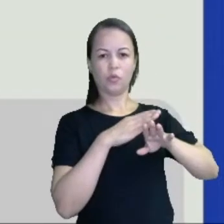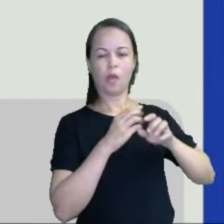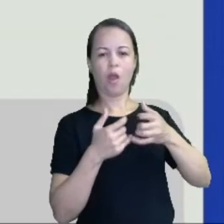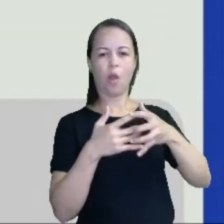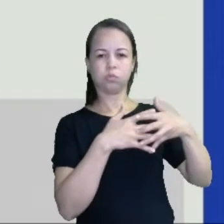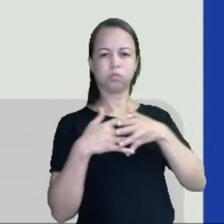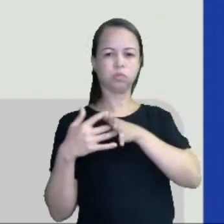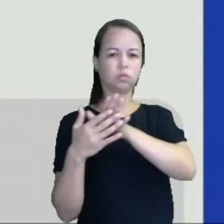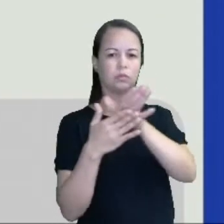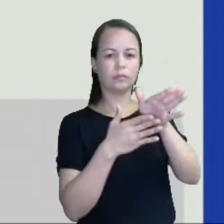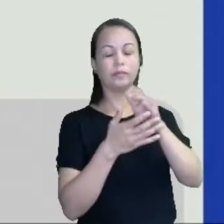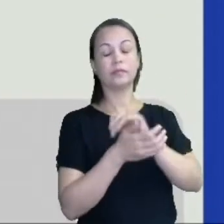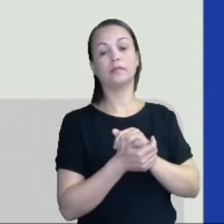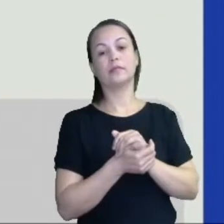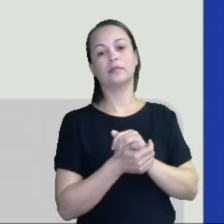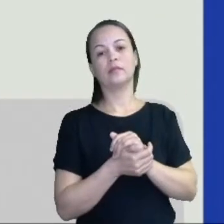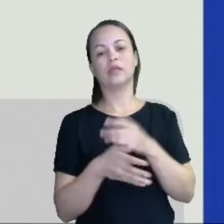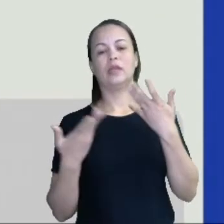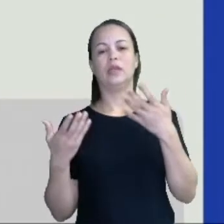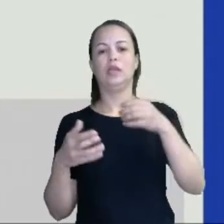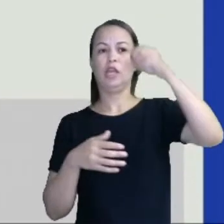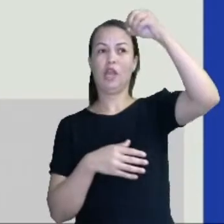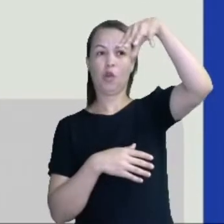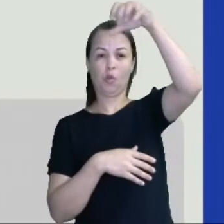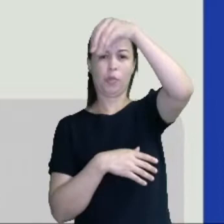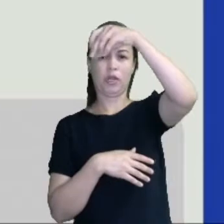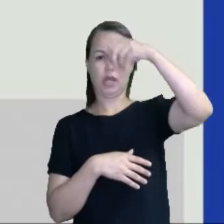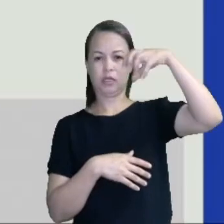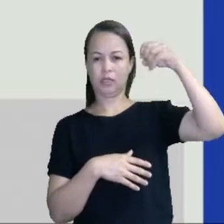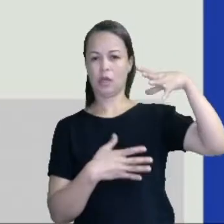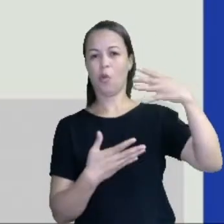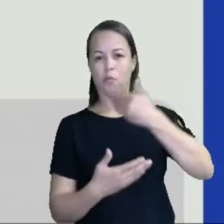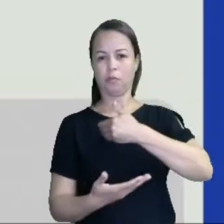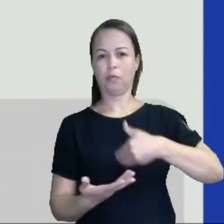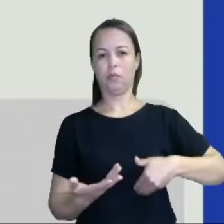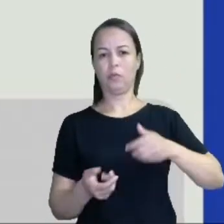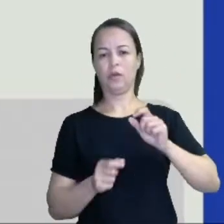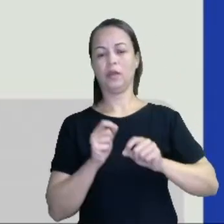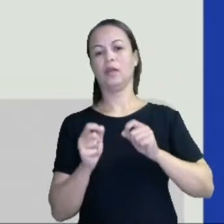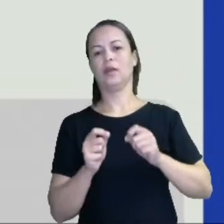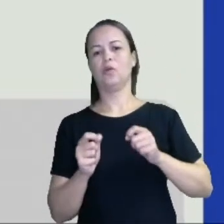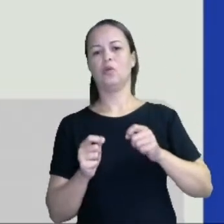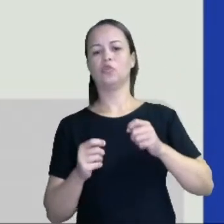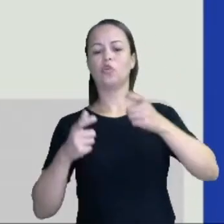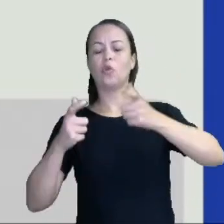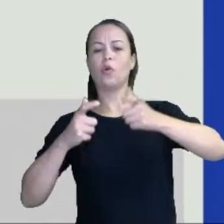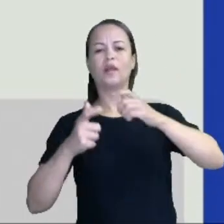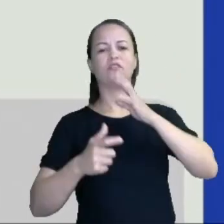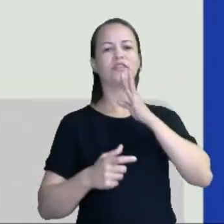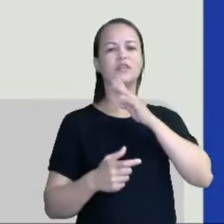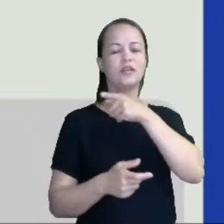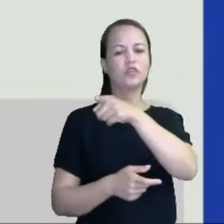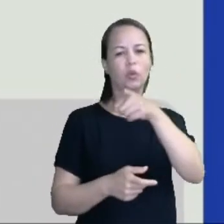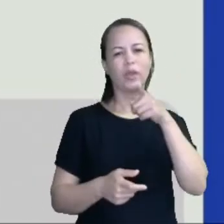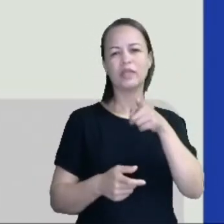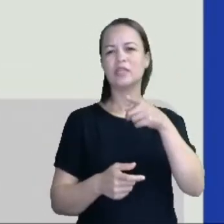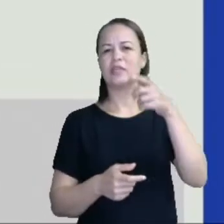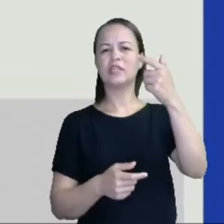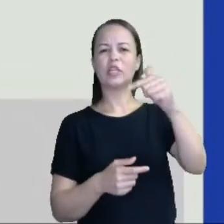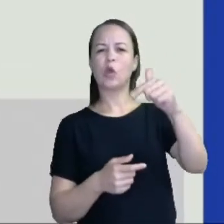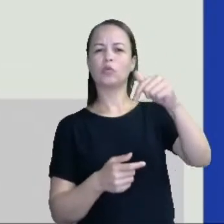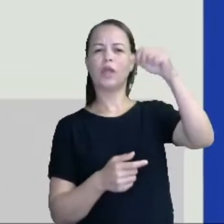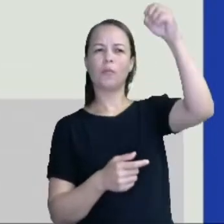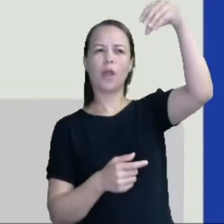Iluminação pública. Quantos locais você conhece que ainda não tem iluminação pública? Os postos, aquelas coisas todas.